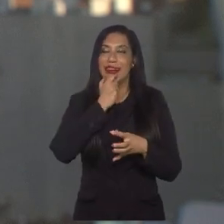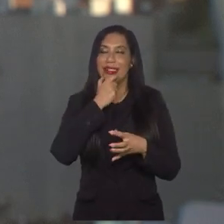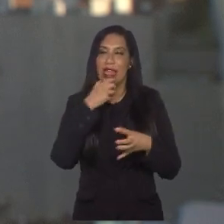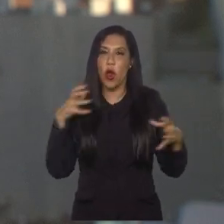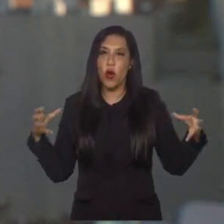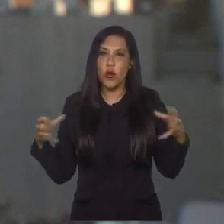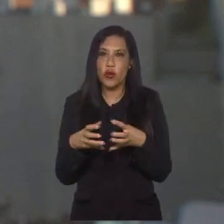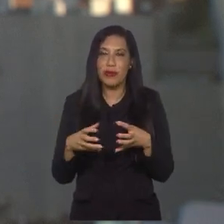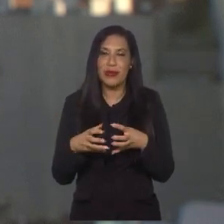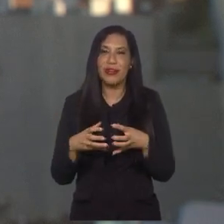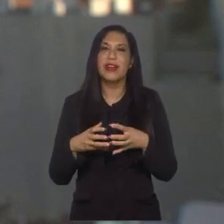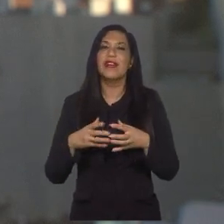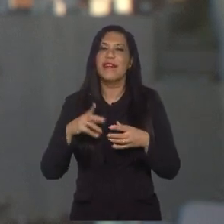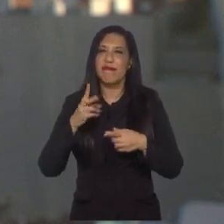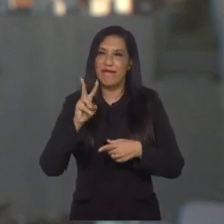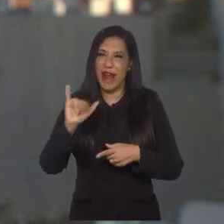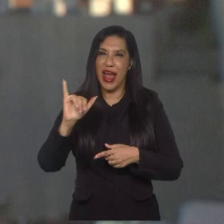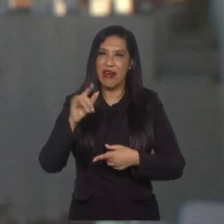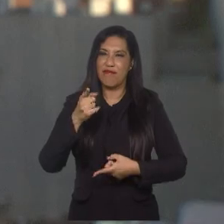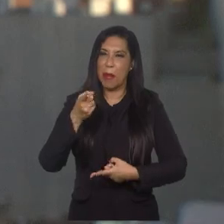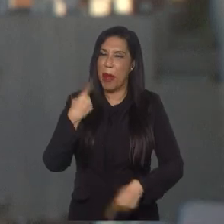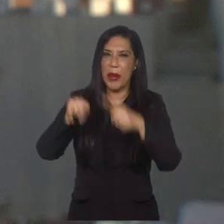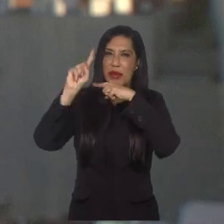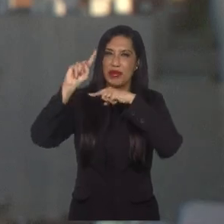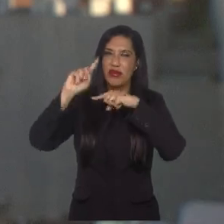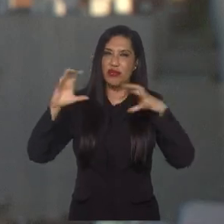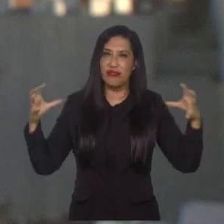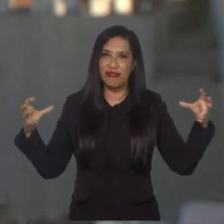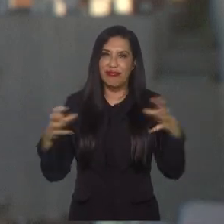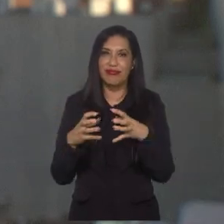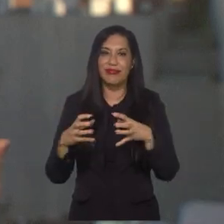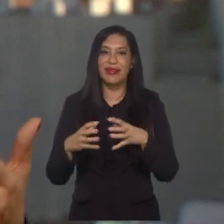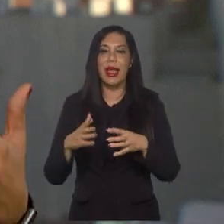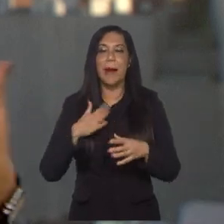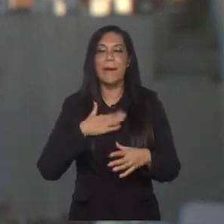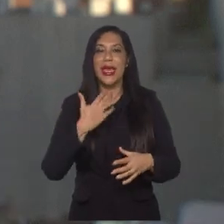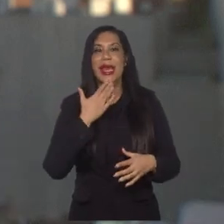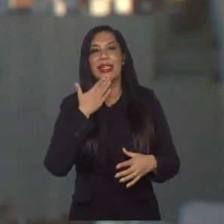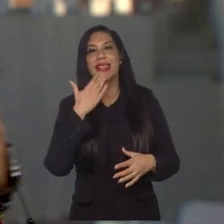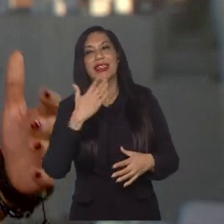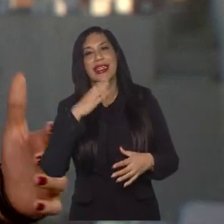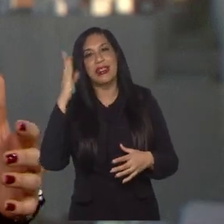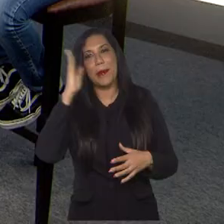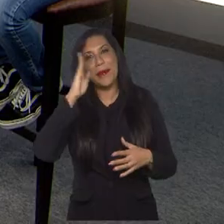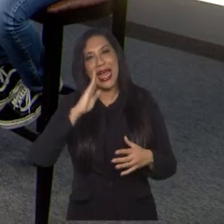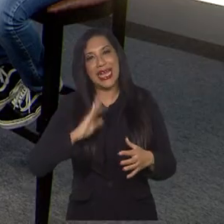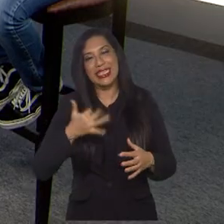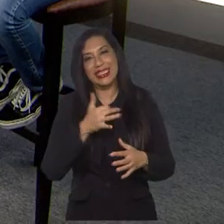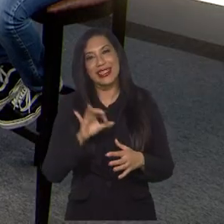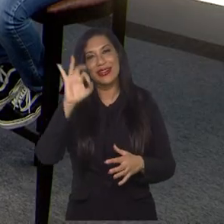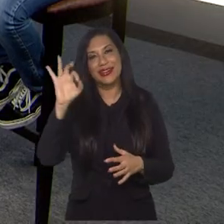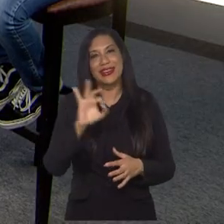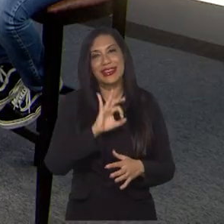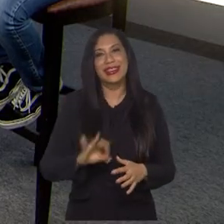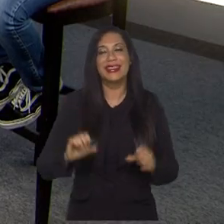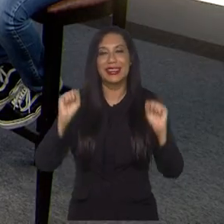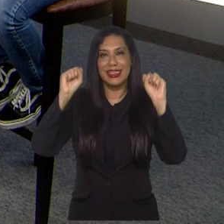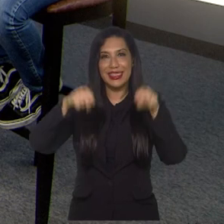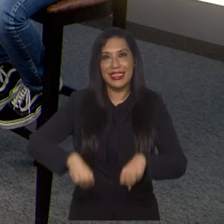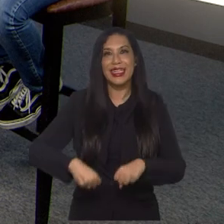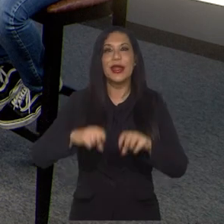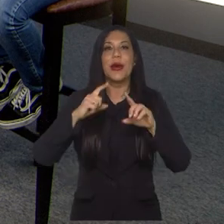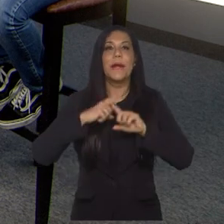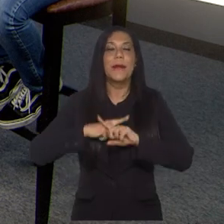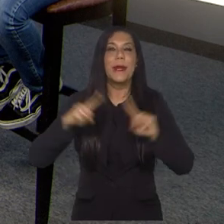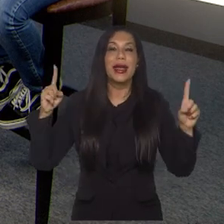ele vai sobressair demais nessa Copa. E, assim, óbvio, minha torcida é brasa 100%. Claro, não tenho a menor dúvida. Mas